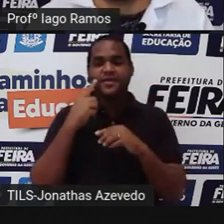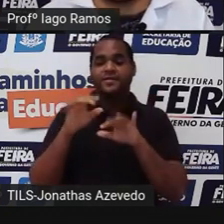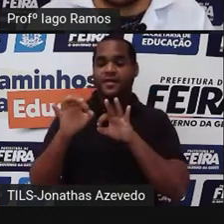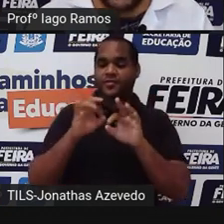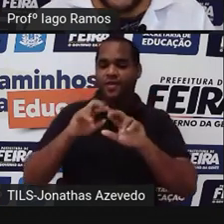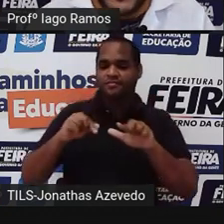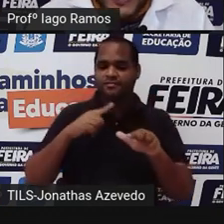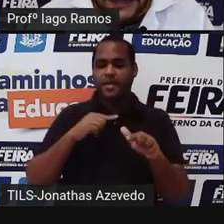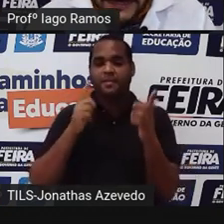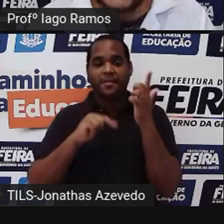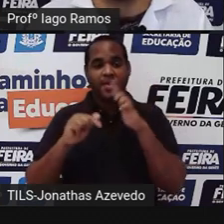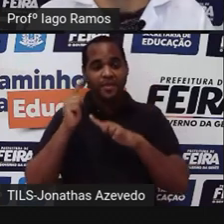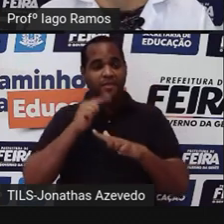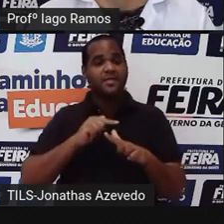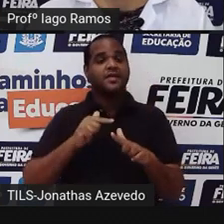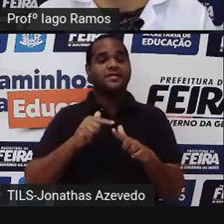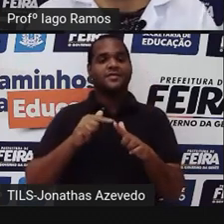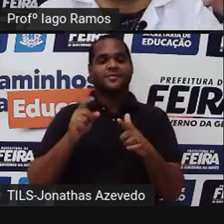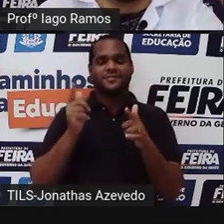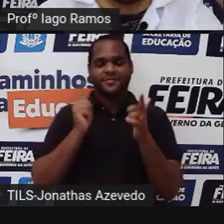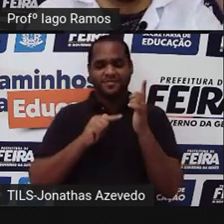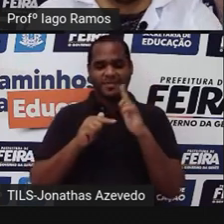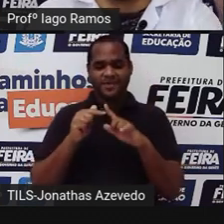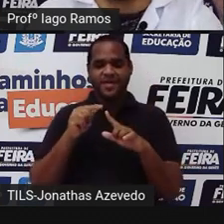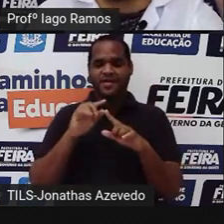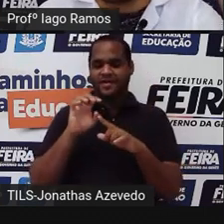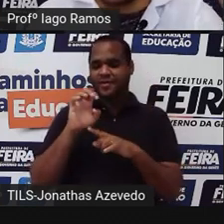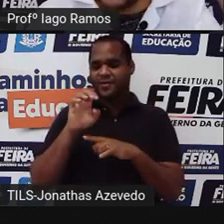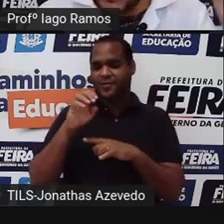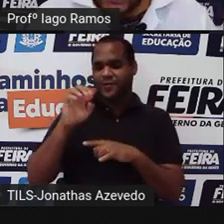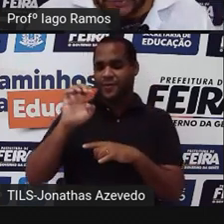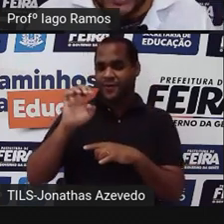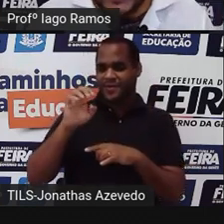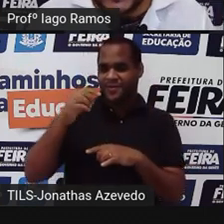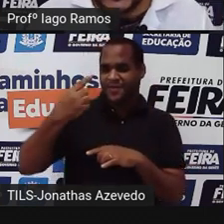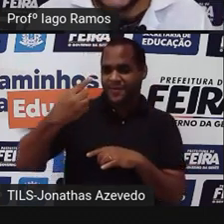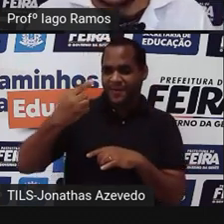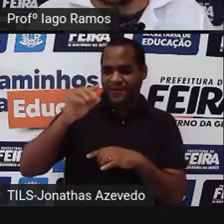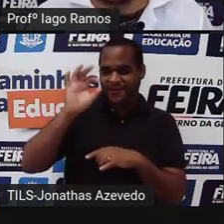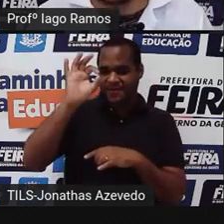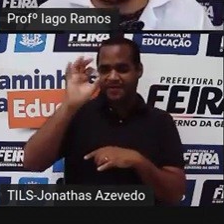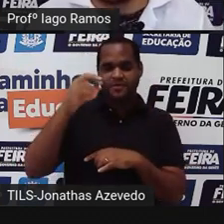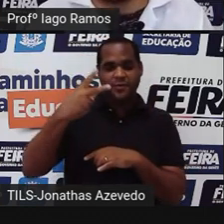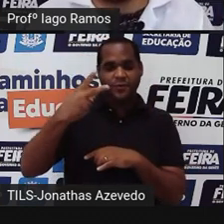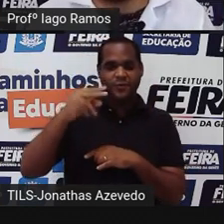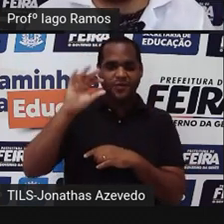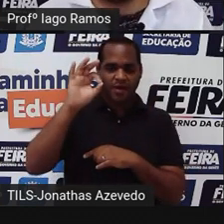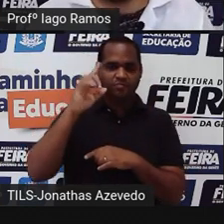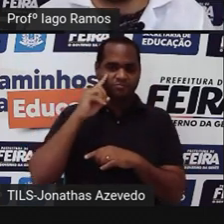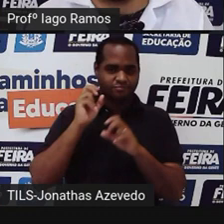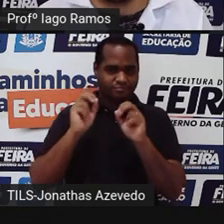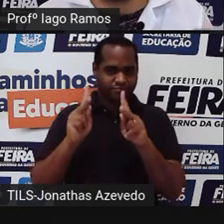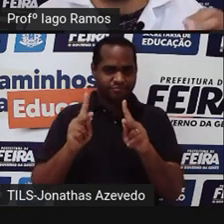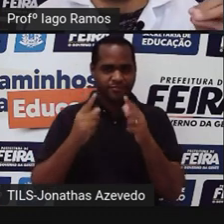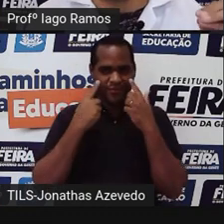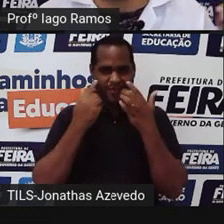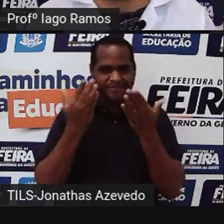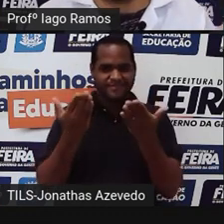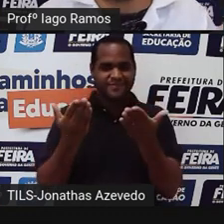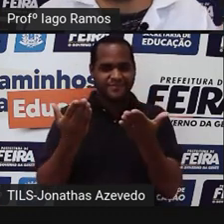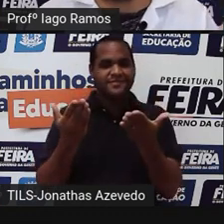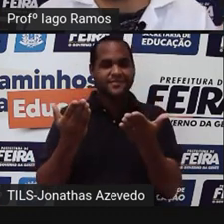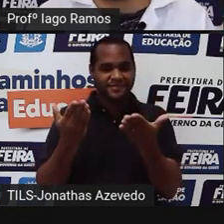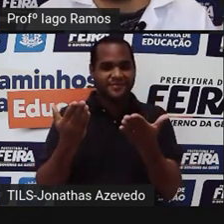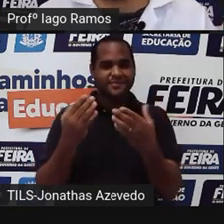uma equação completa, mas existem algumas condições. E as condições é o seguinte: